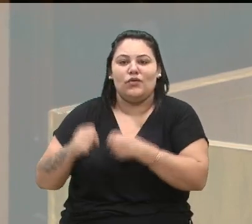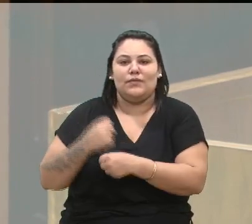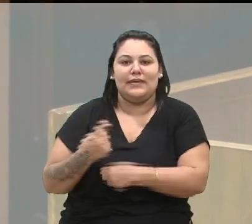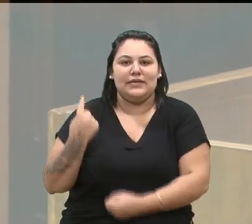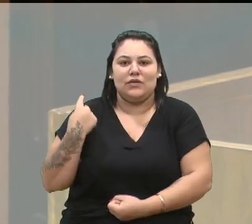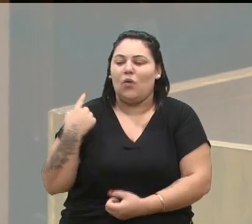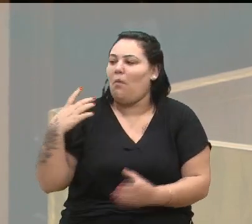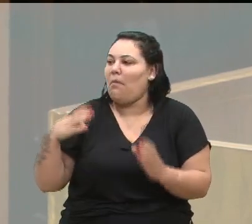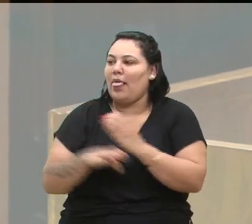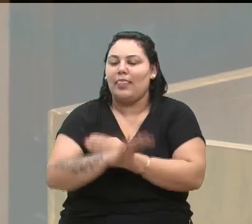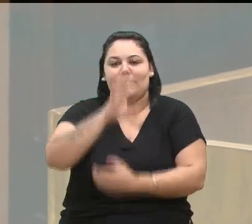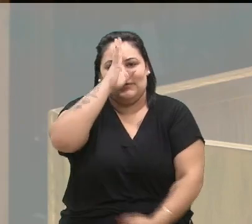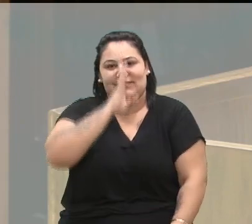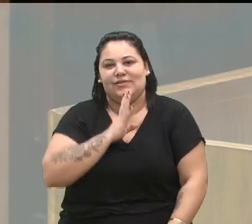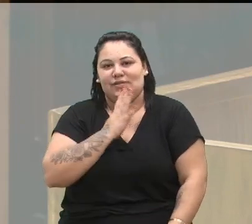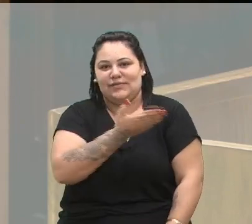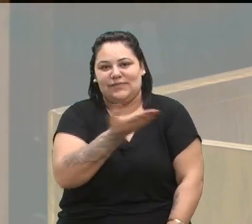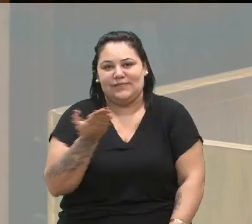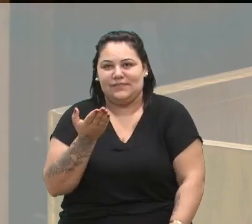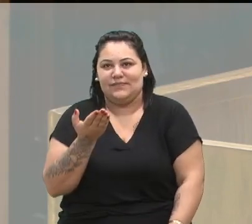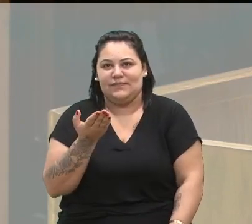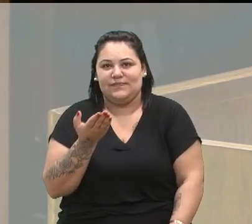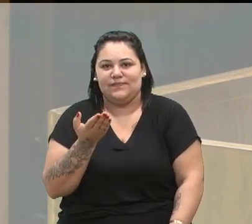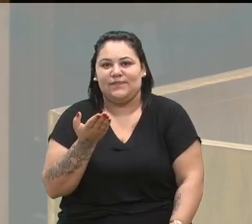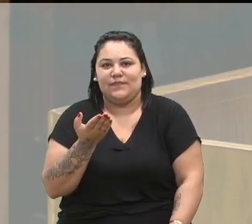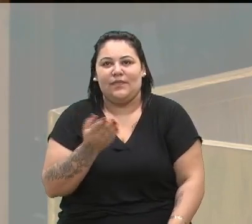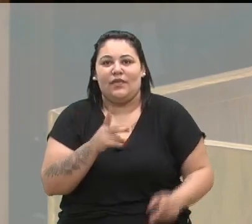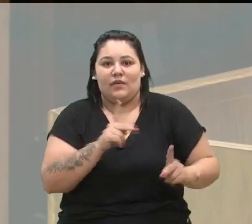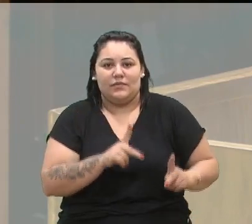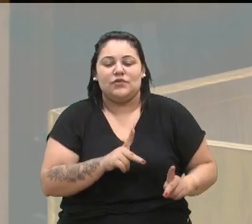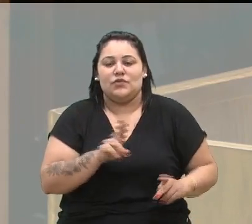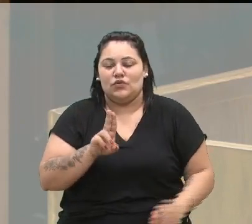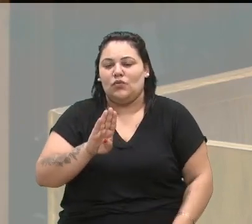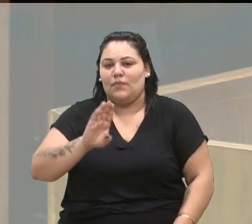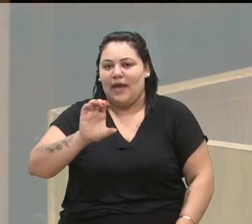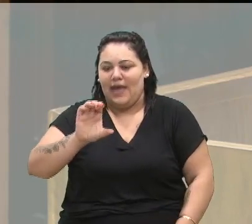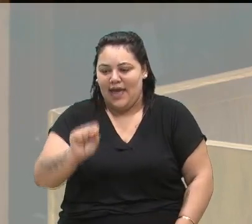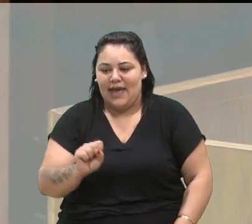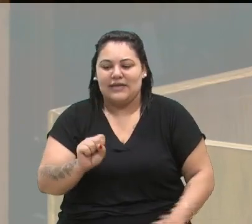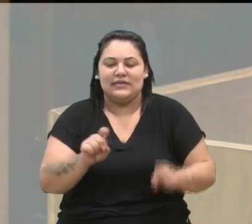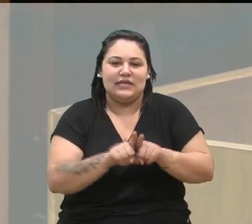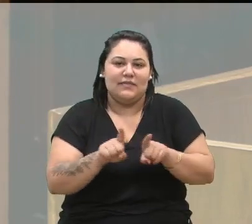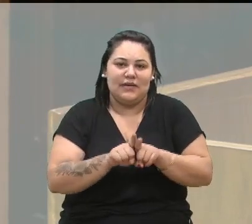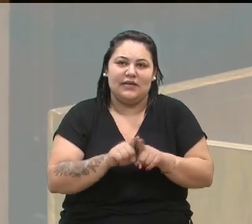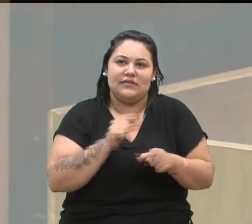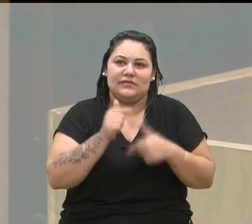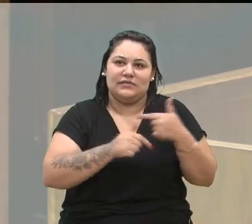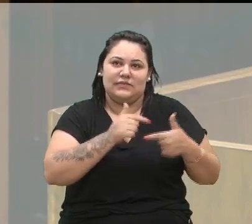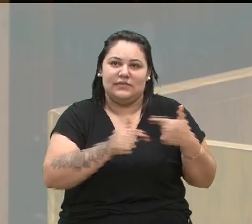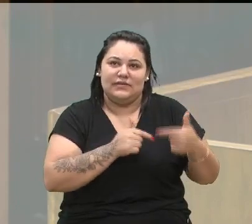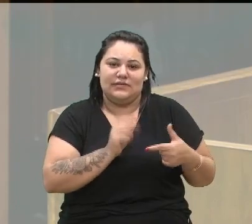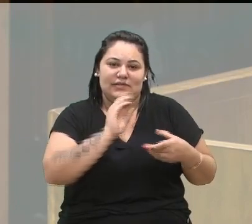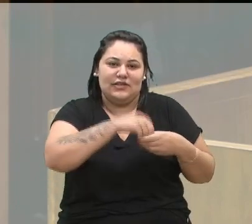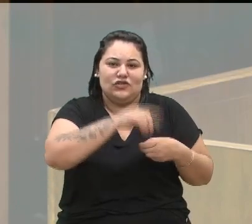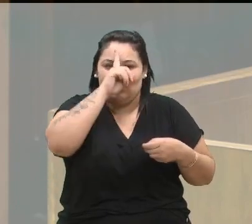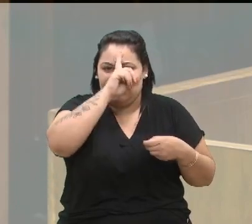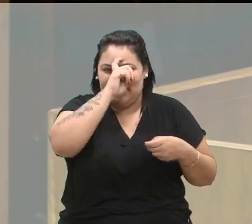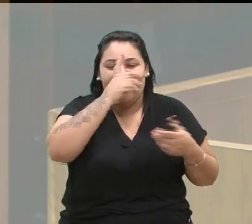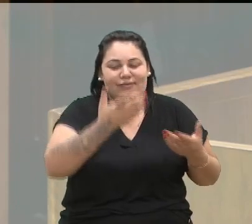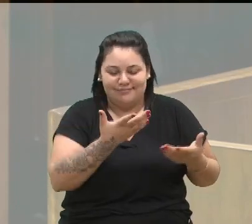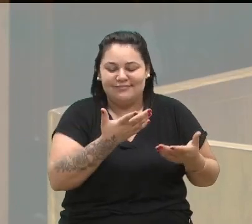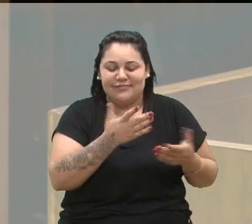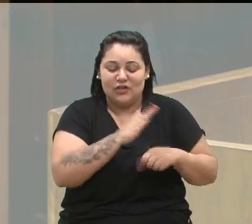totalmente gratuito para os nossos agentes, né, de unidades básicas de saúde, pronto-socorro, em que ela veio aqui e conversou